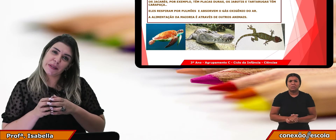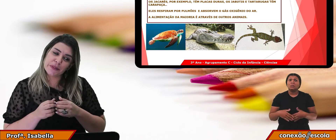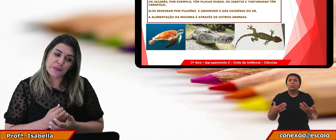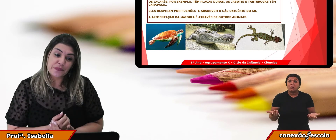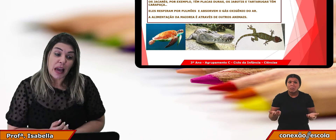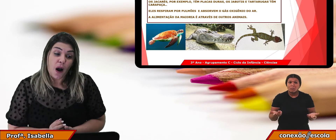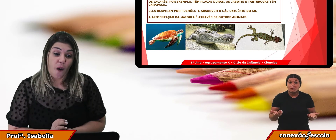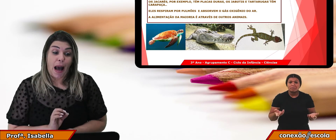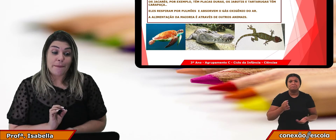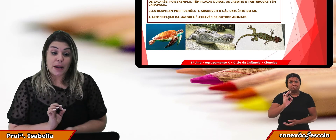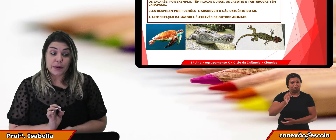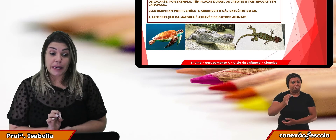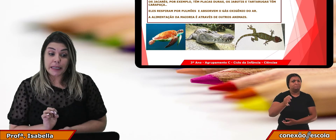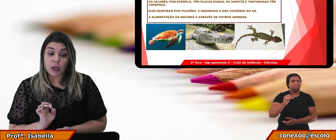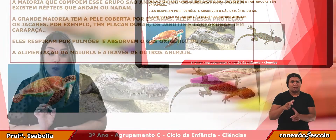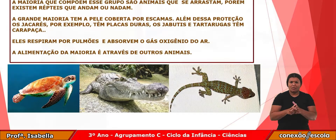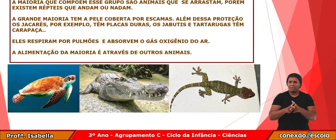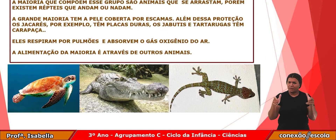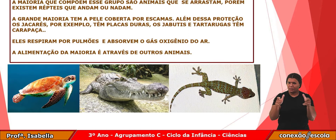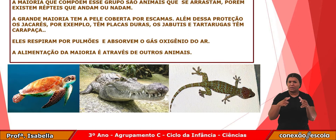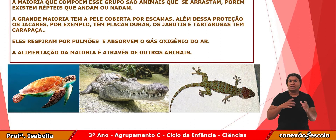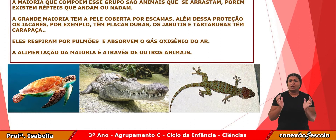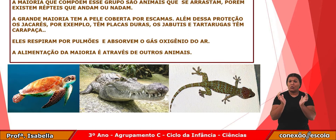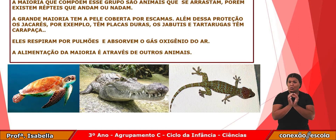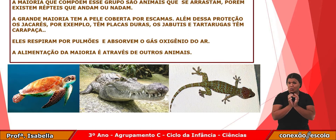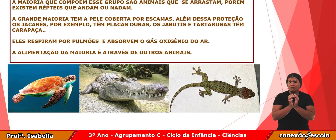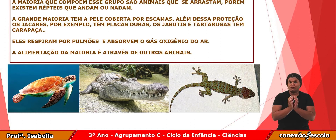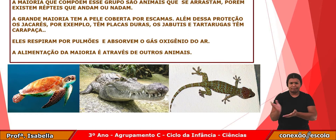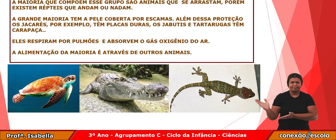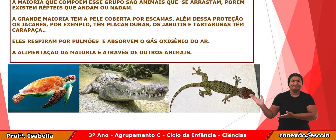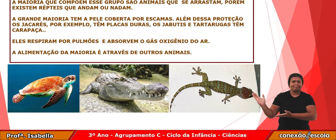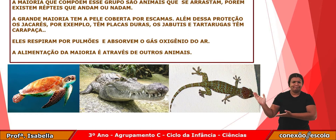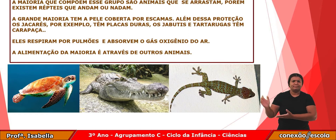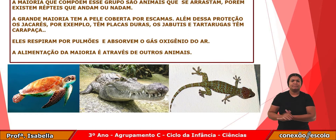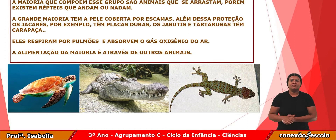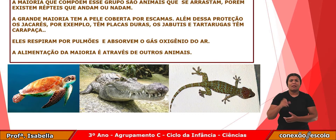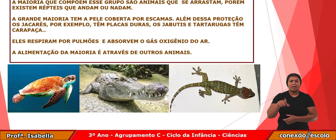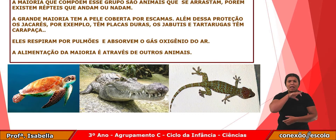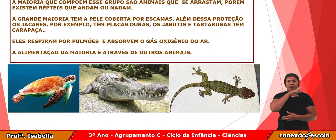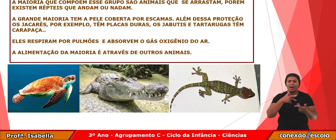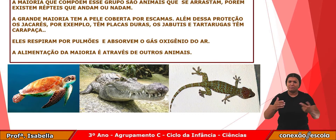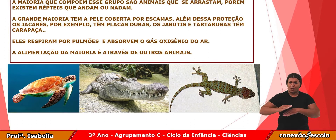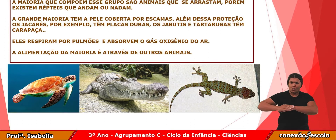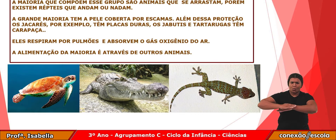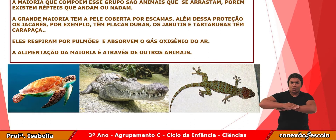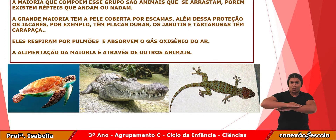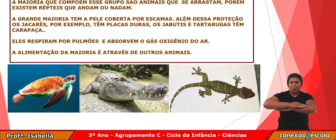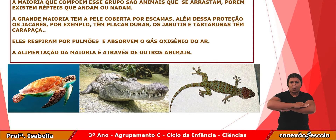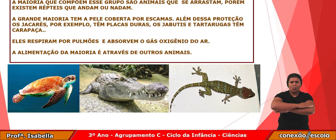Isso mesmo. Ó, a maioria que compõe esse grupo são animais que se arrastam,